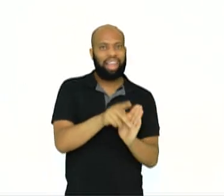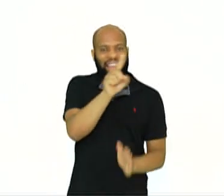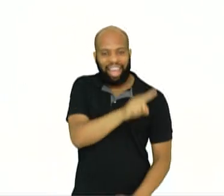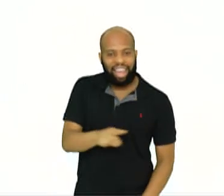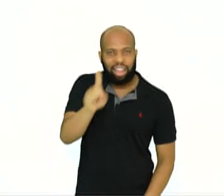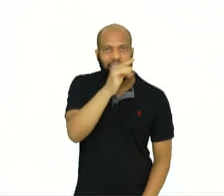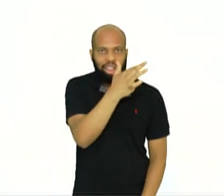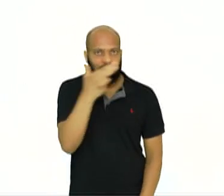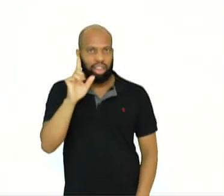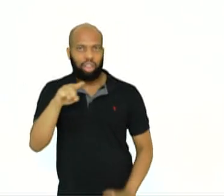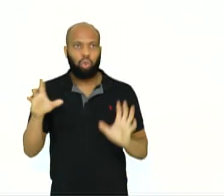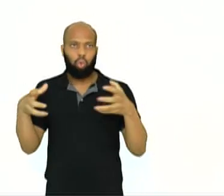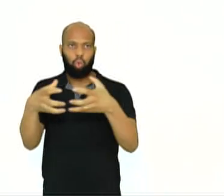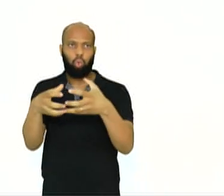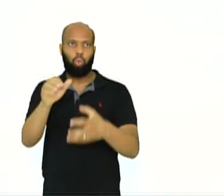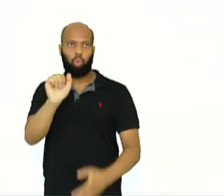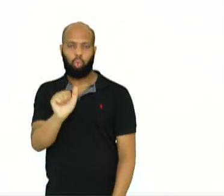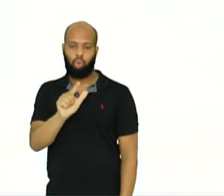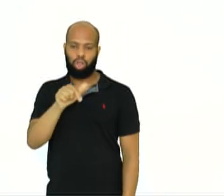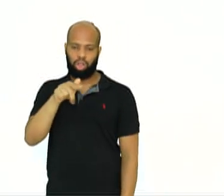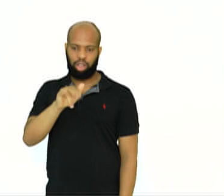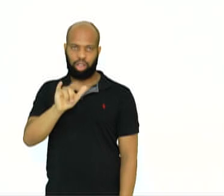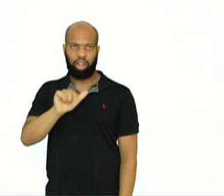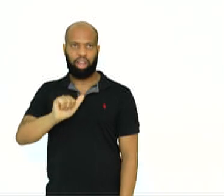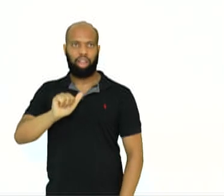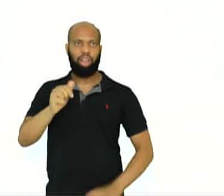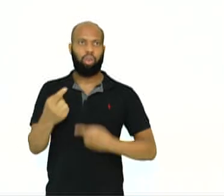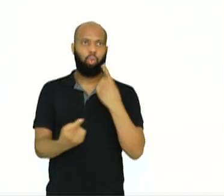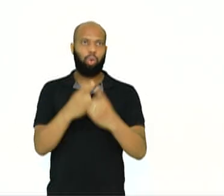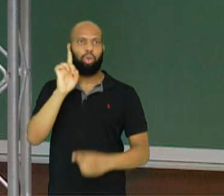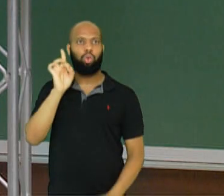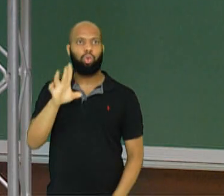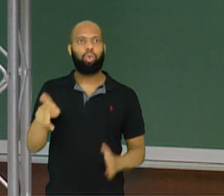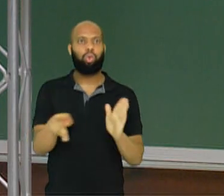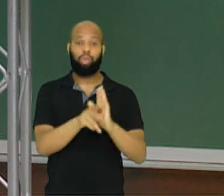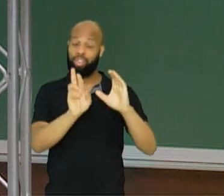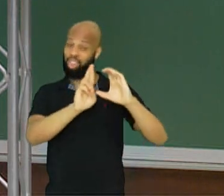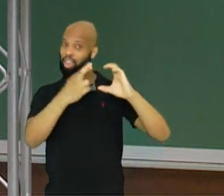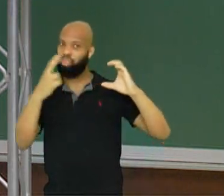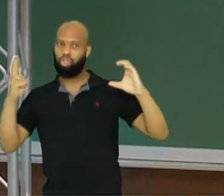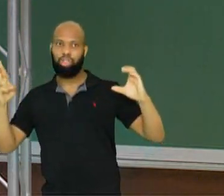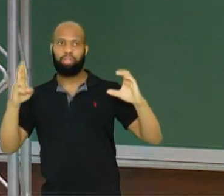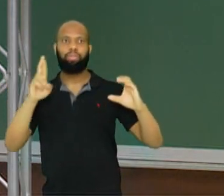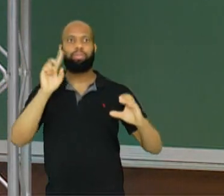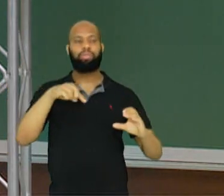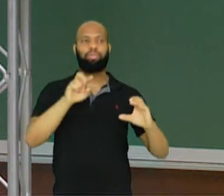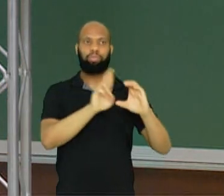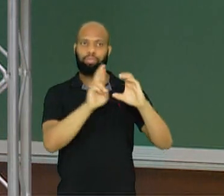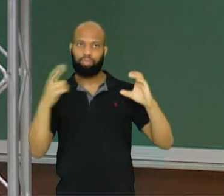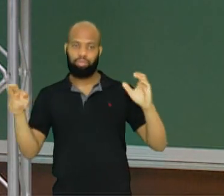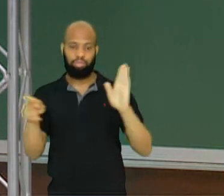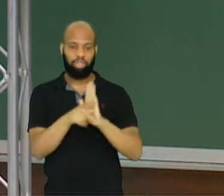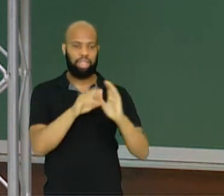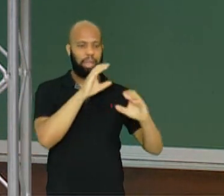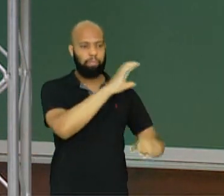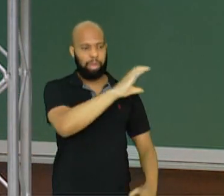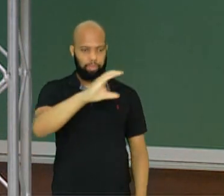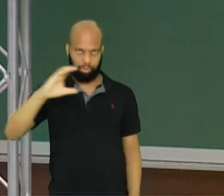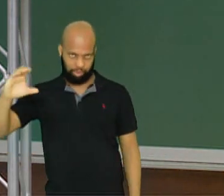por um grupo alquila. Lembrando que o grupo alquila é só o radical, é como se fosse o radical de